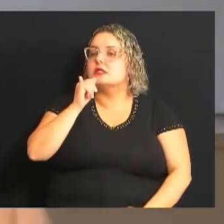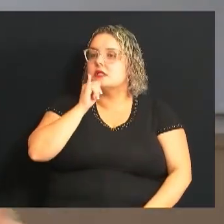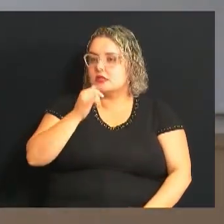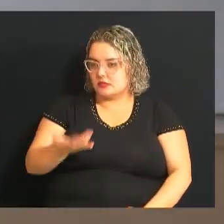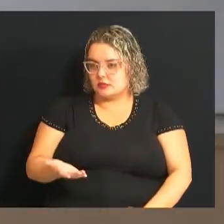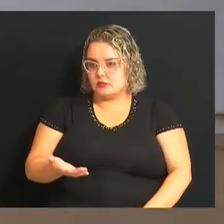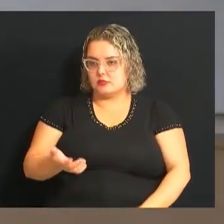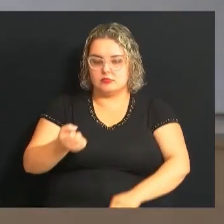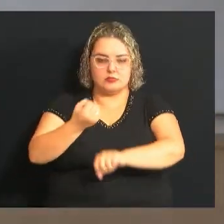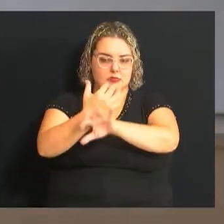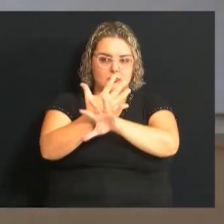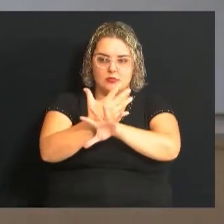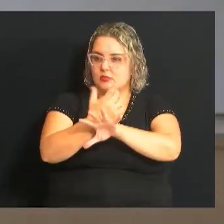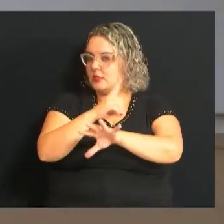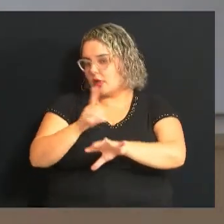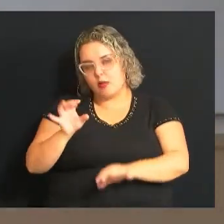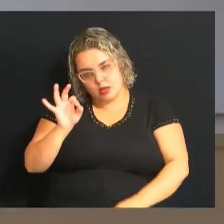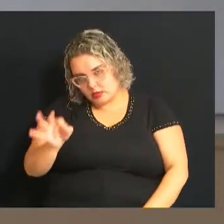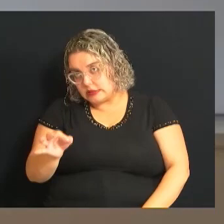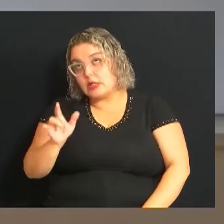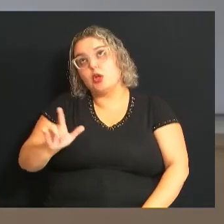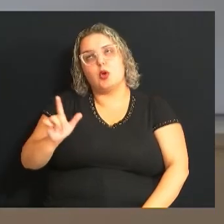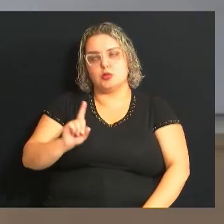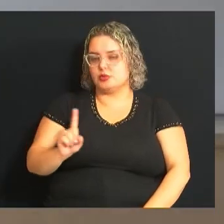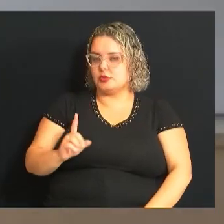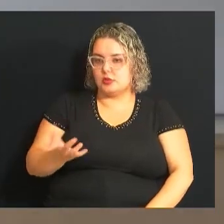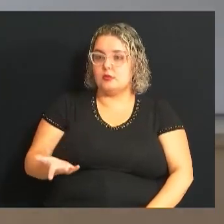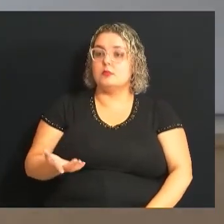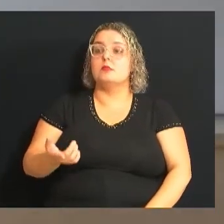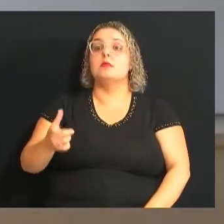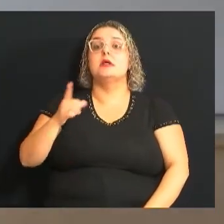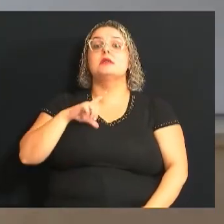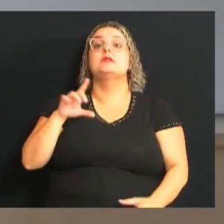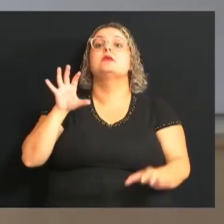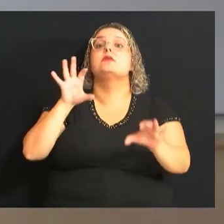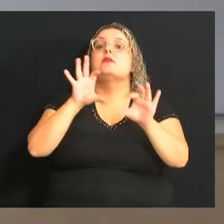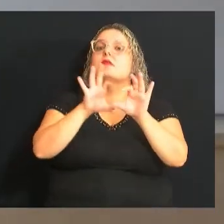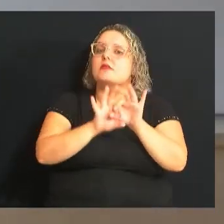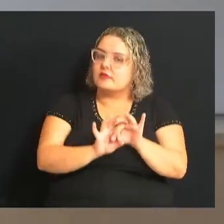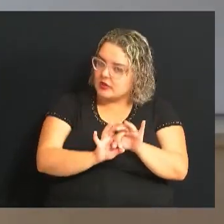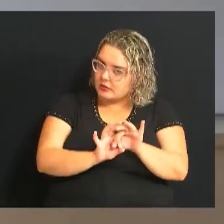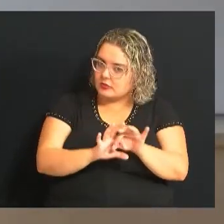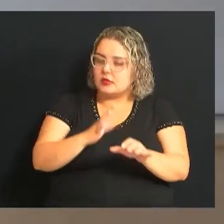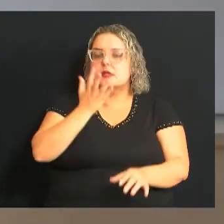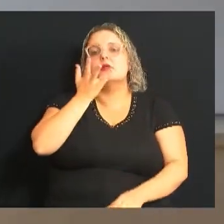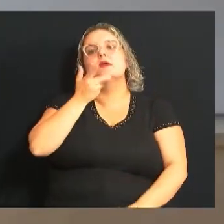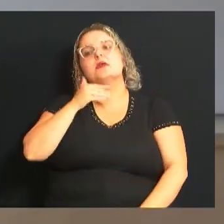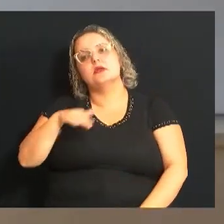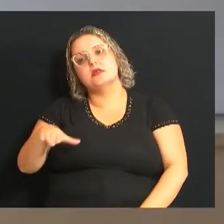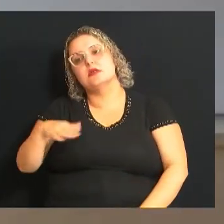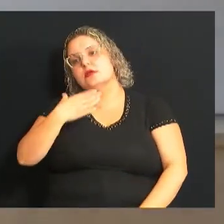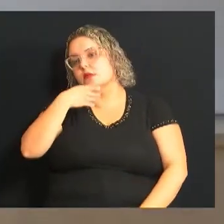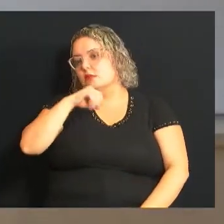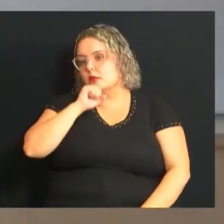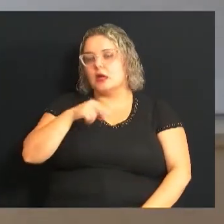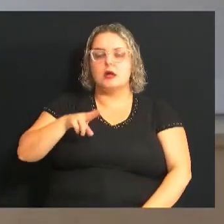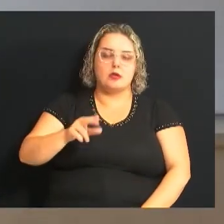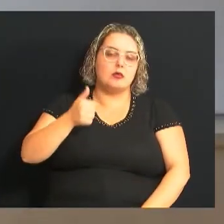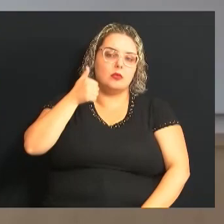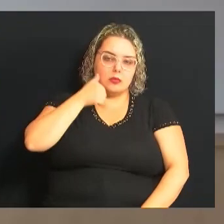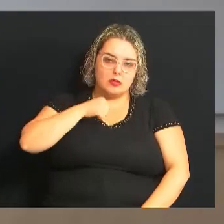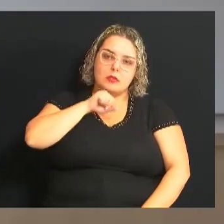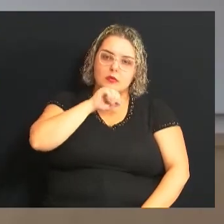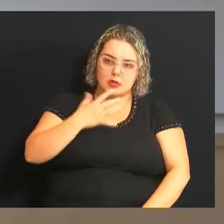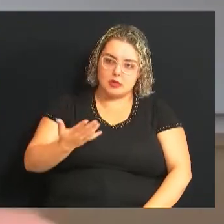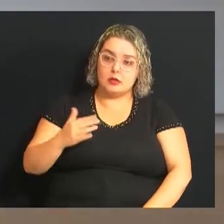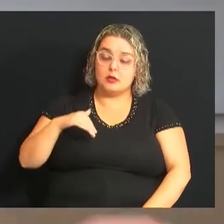vídeo, não é o ideal, claro que não, mas mantém o vínculo entre a criança e o pai ou a mãe. Porque, às vezes, quando esse